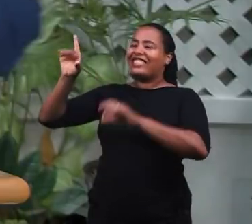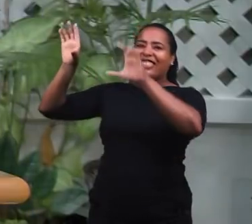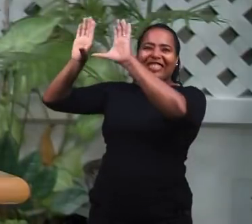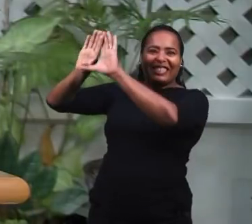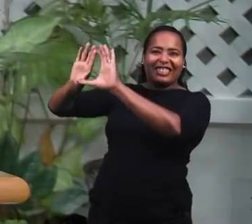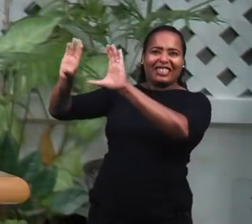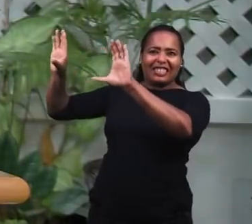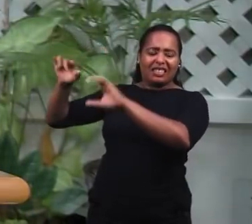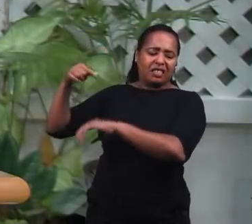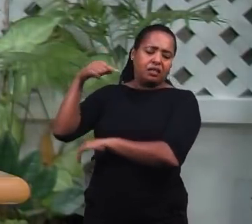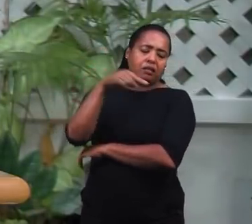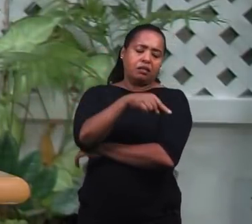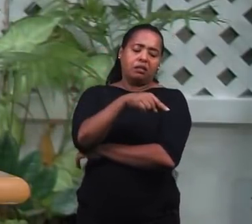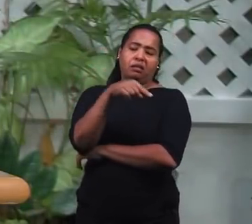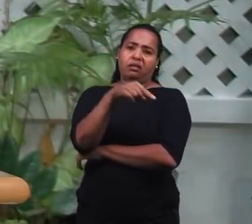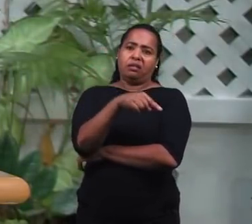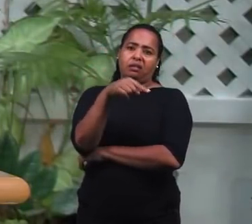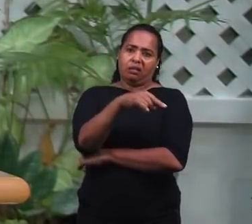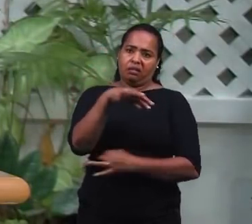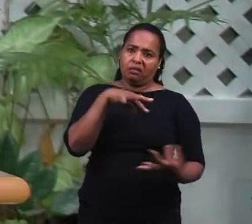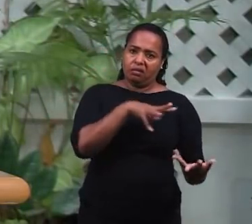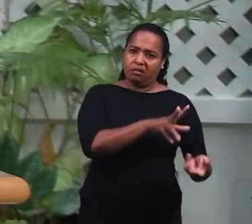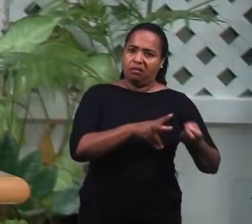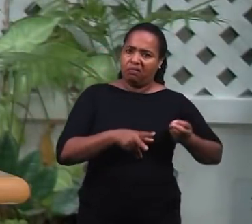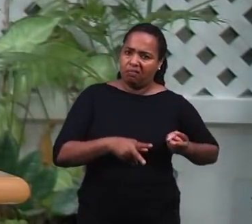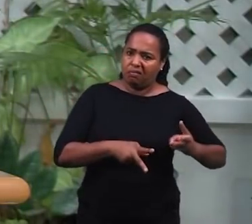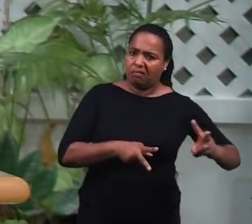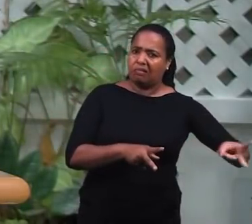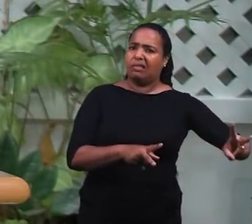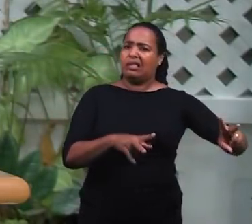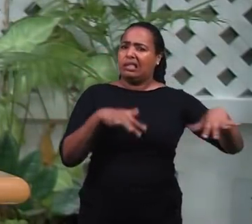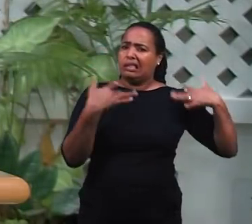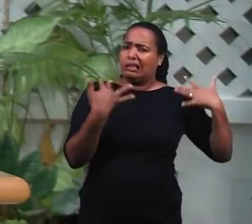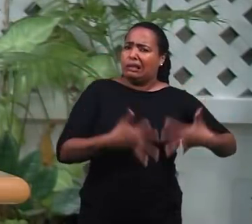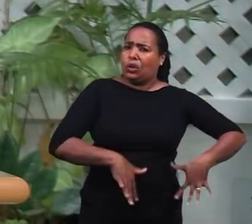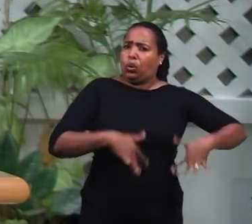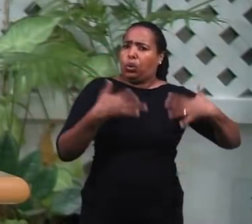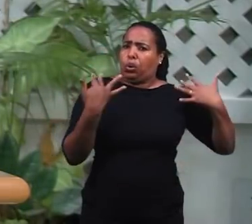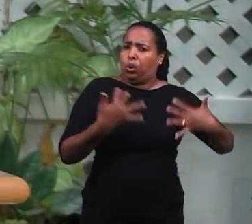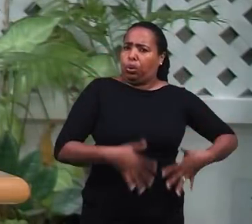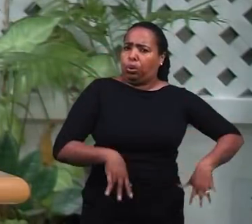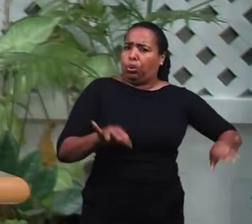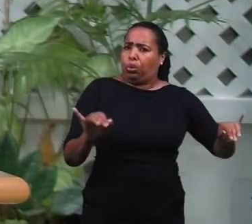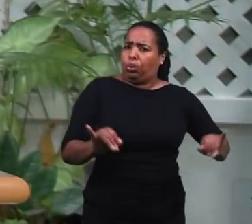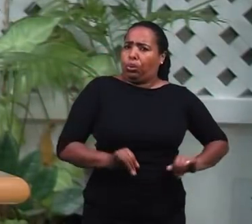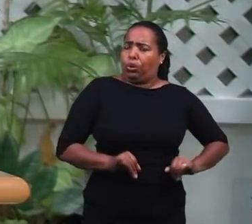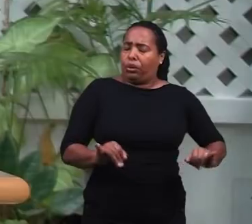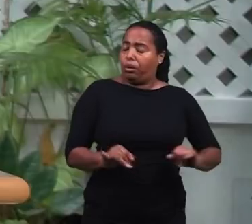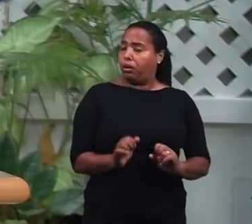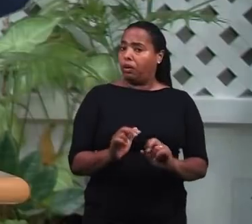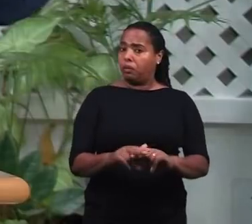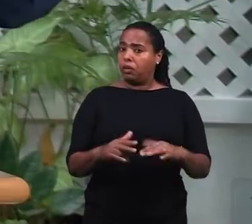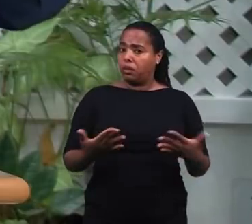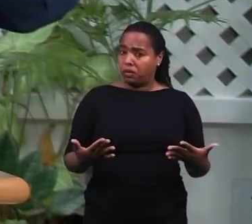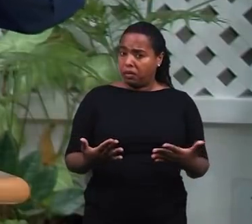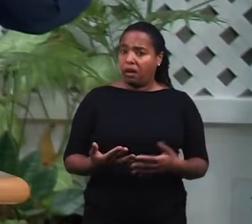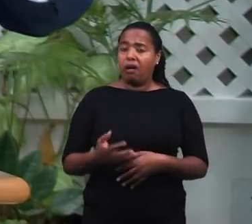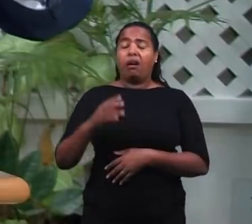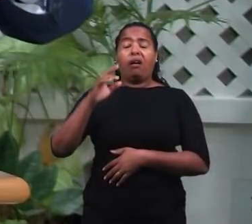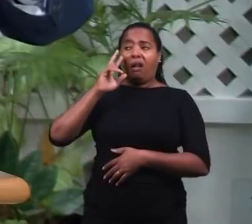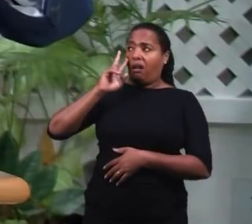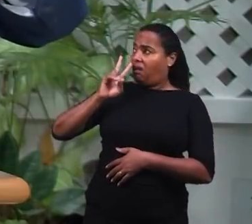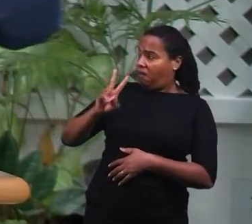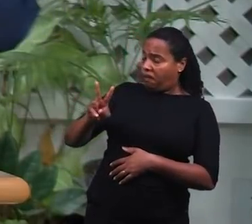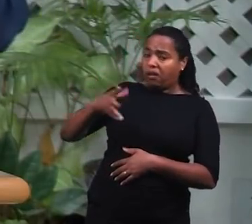glória. O mundo continuará numa grande tribulação. porque ouviu